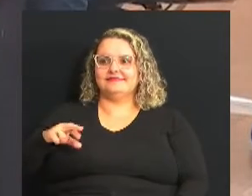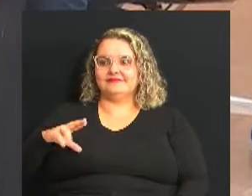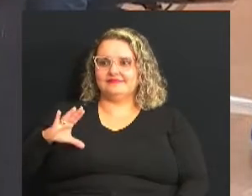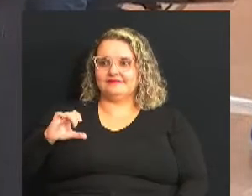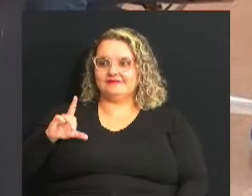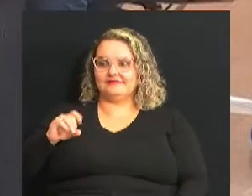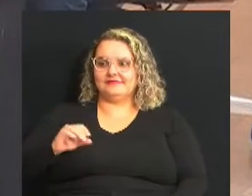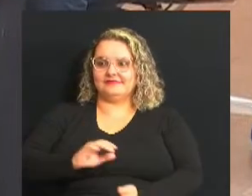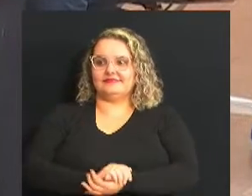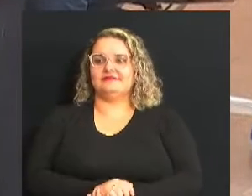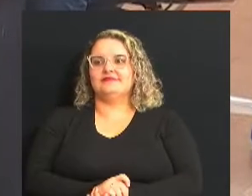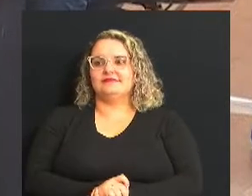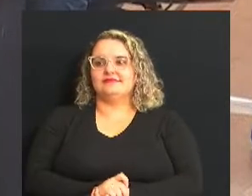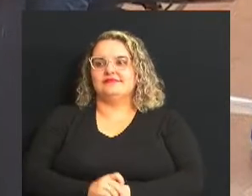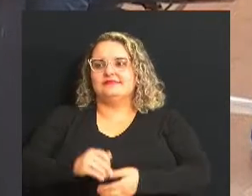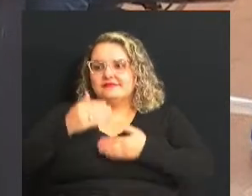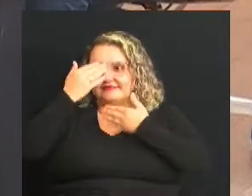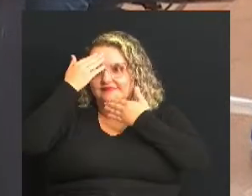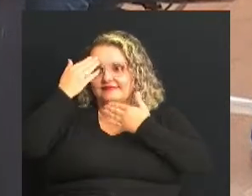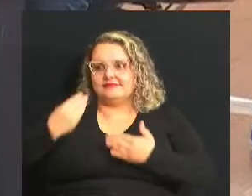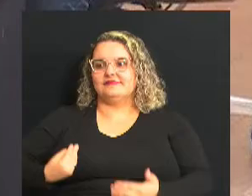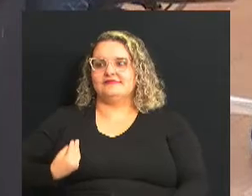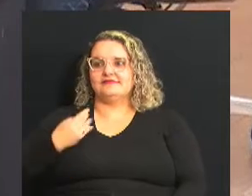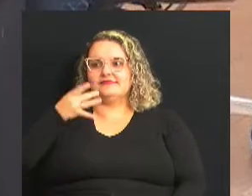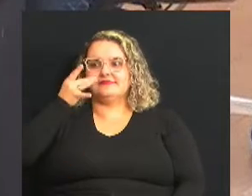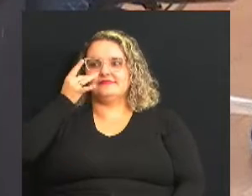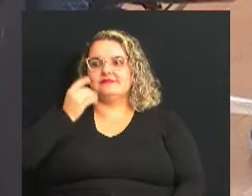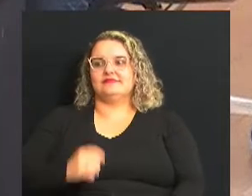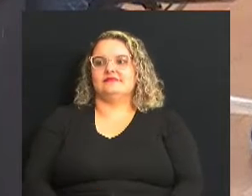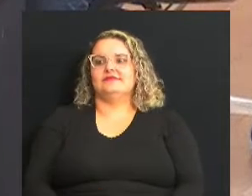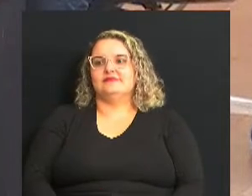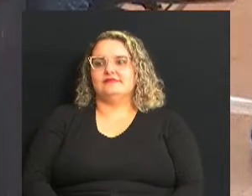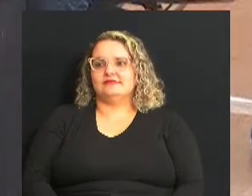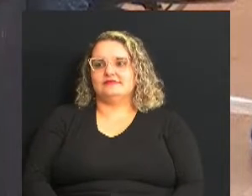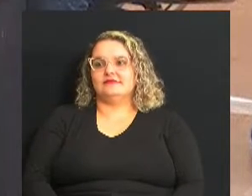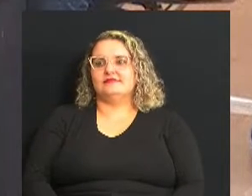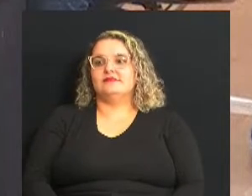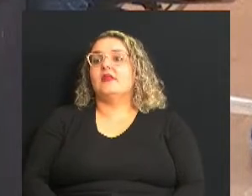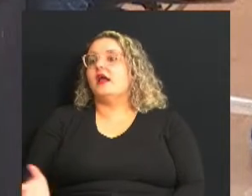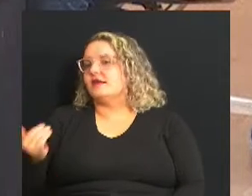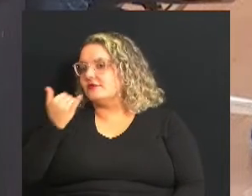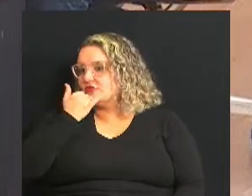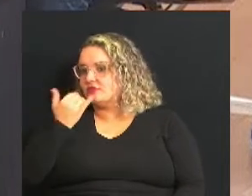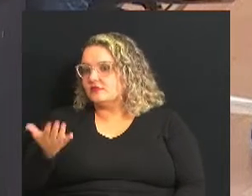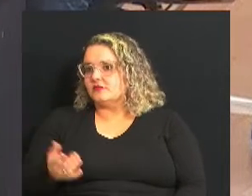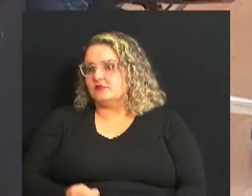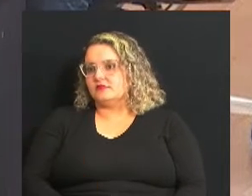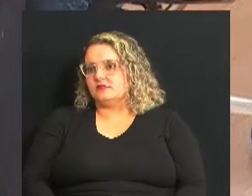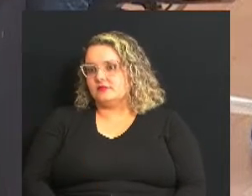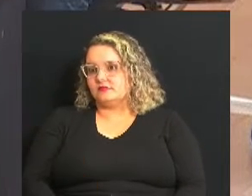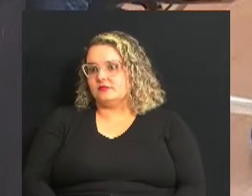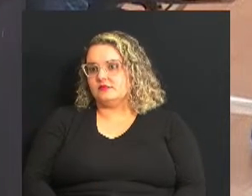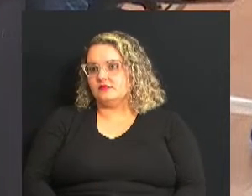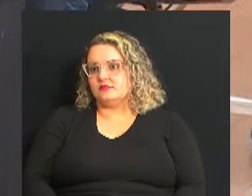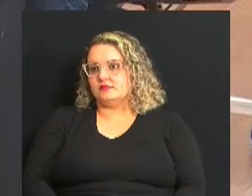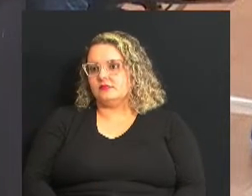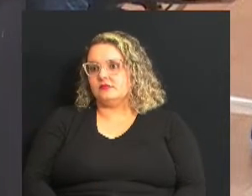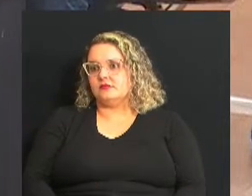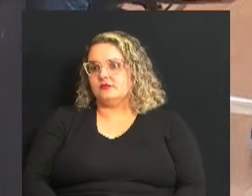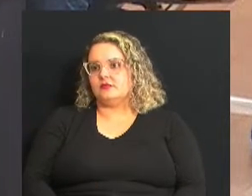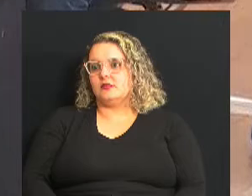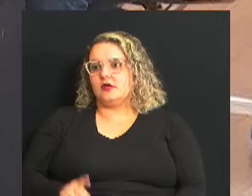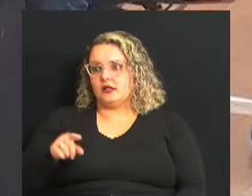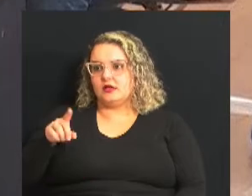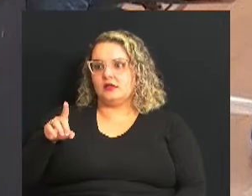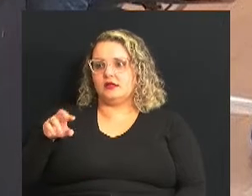A gente agradece aí a presença, né? Ah, desculpa. Eu falei que era da RNP, não falei, né?